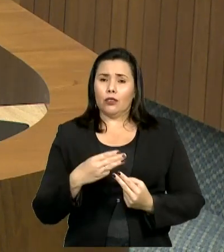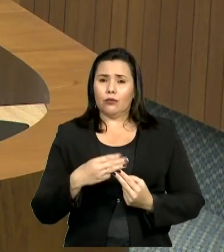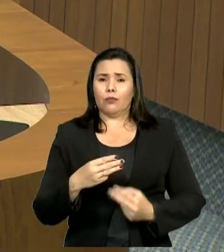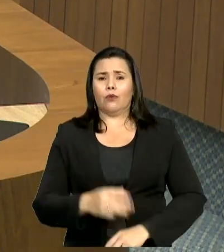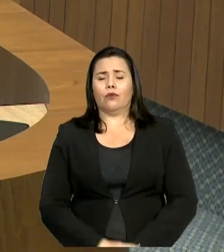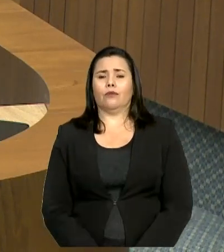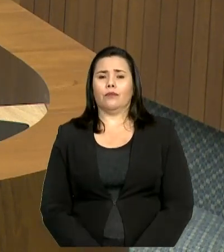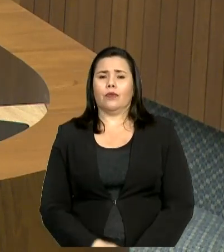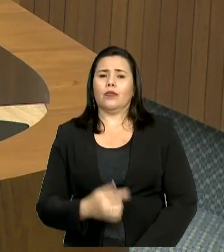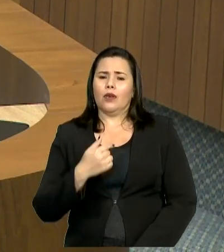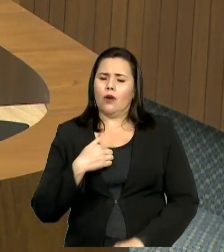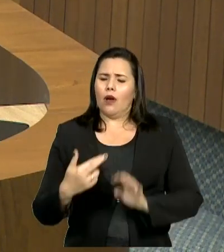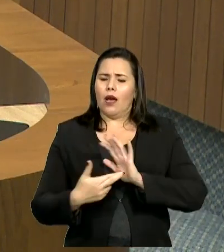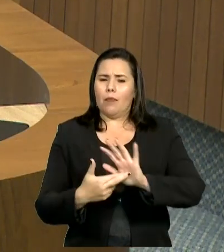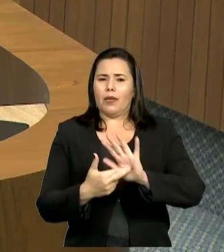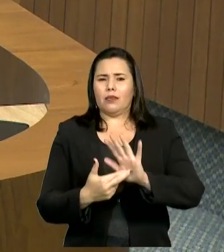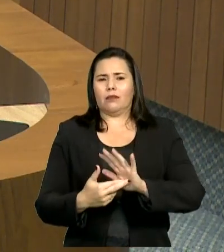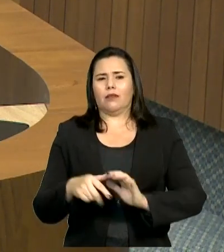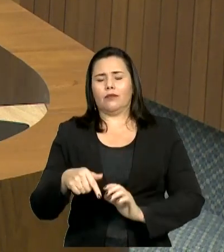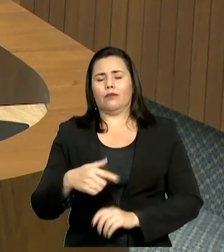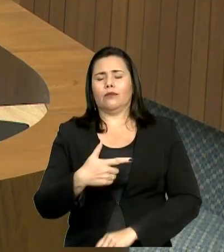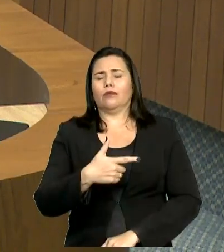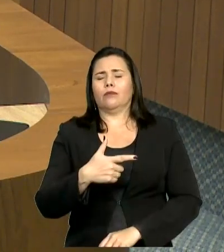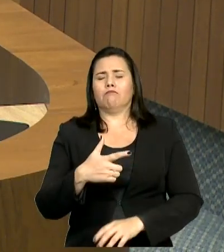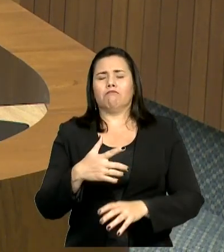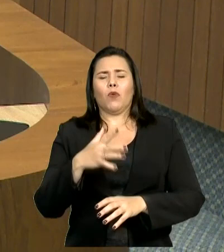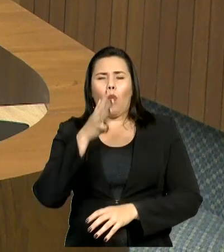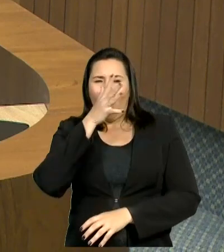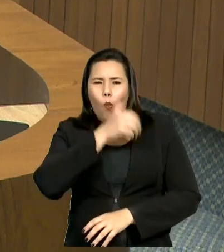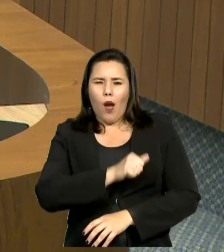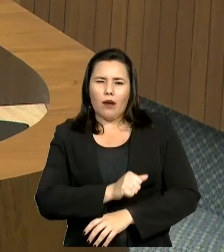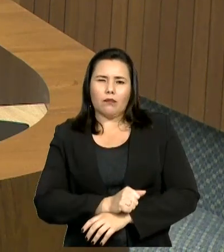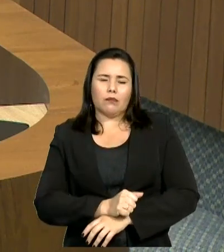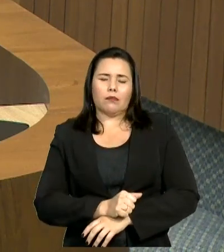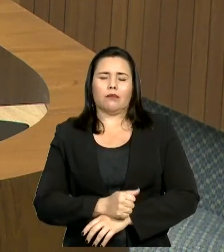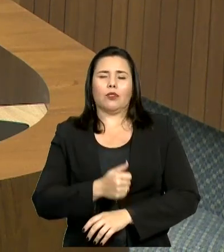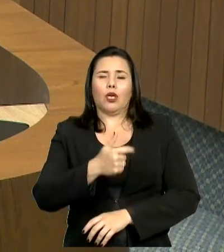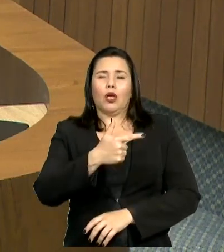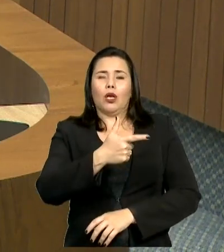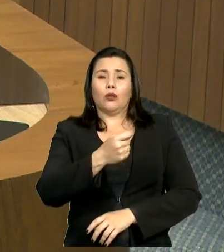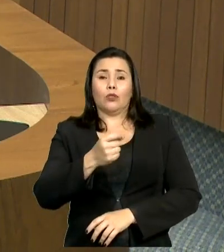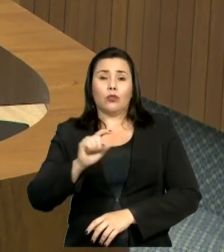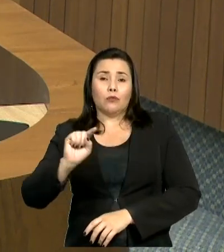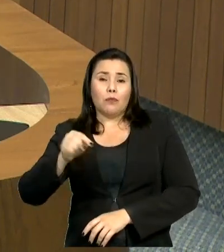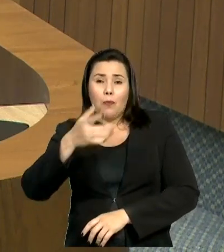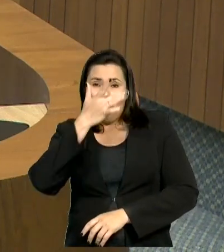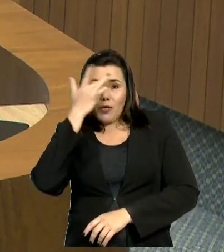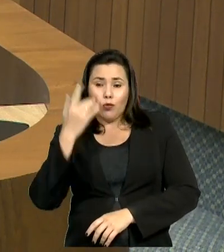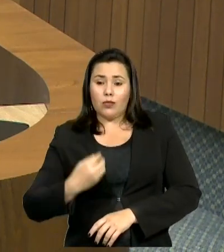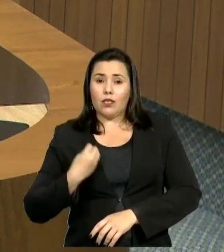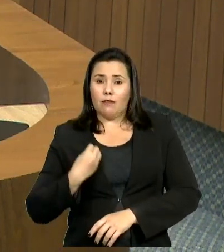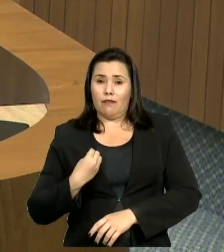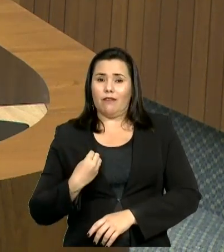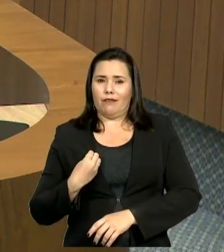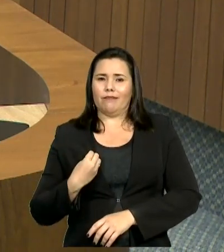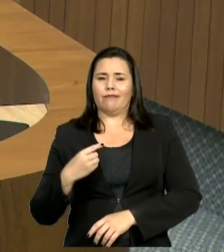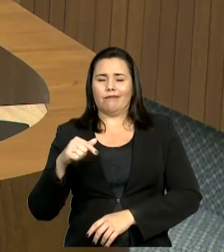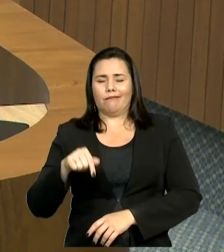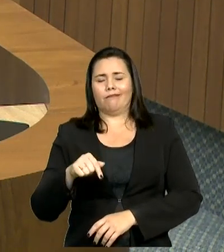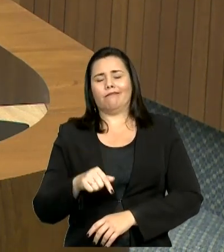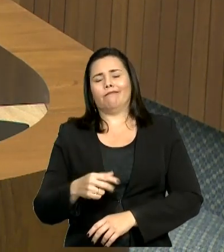Timon, os quase 200 mil timonenses. Há mais de 30 anos, deputado Rodrigo Lago, a gente tinha uma